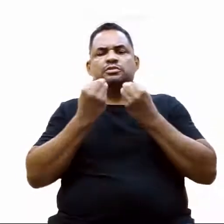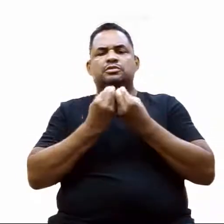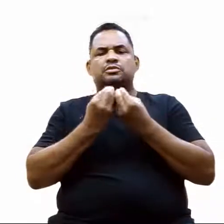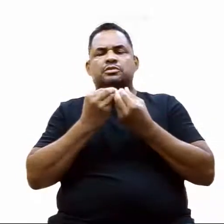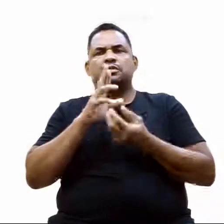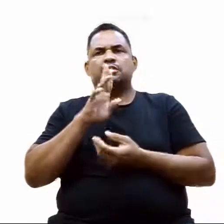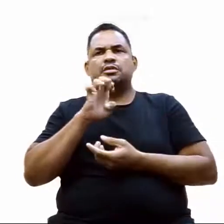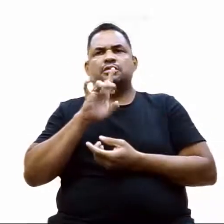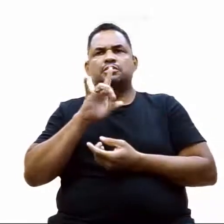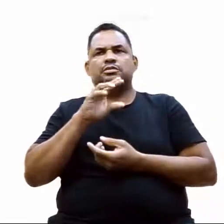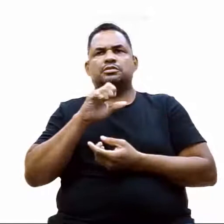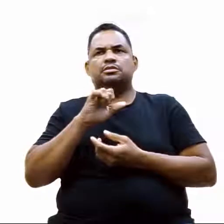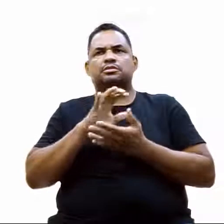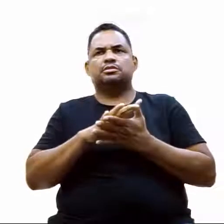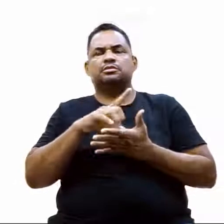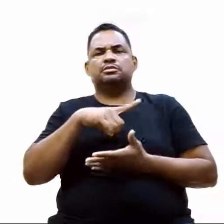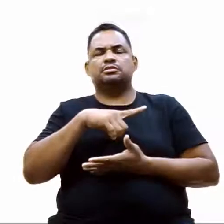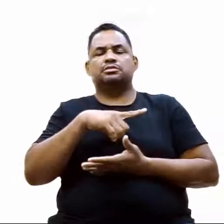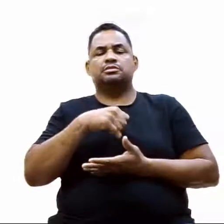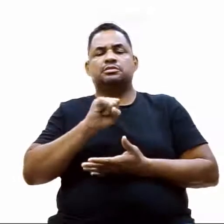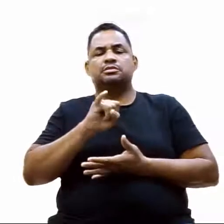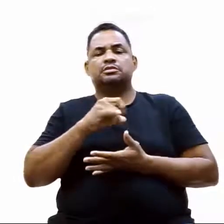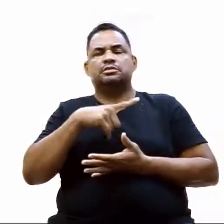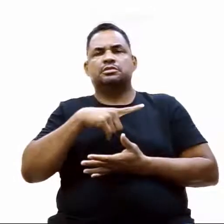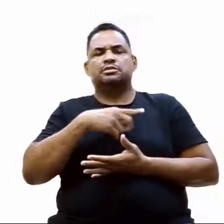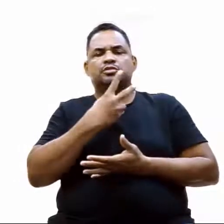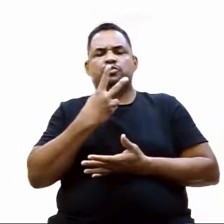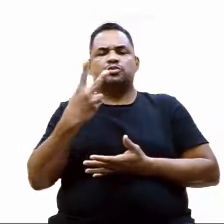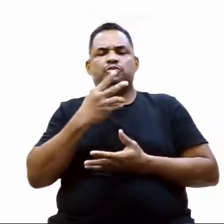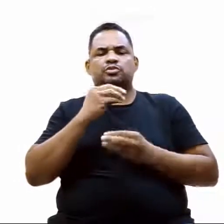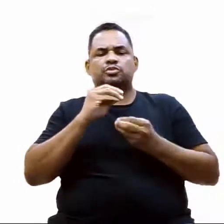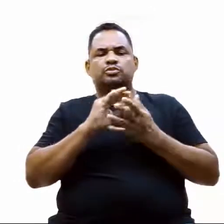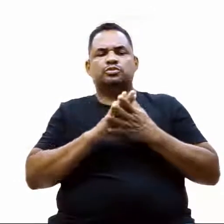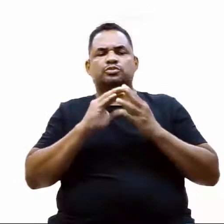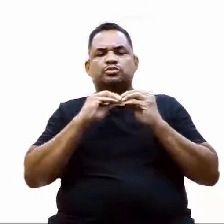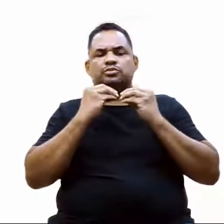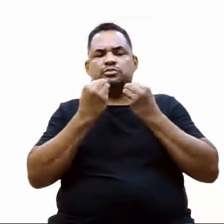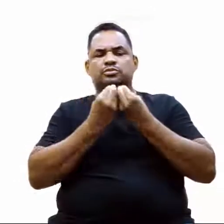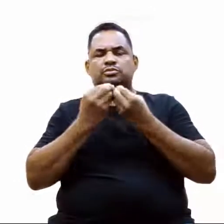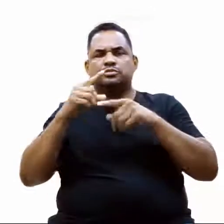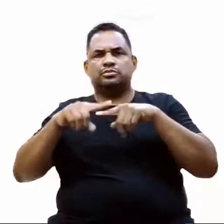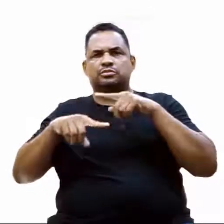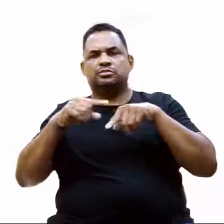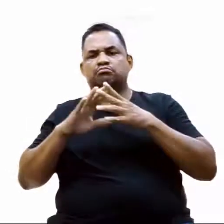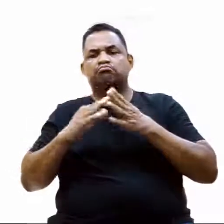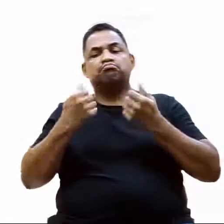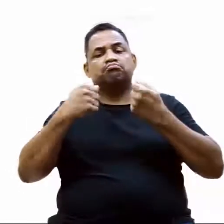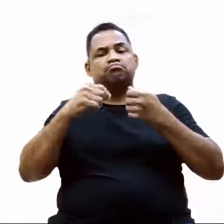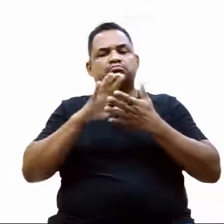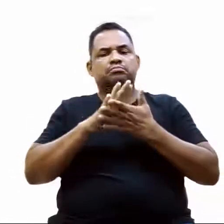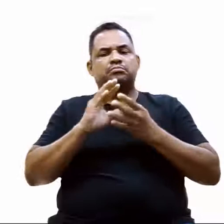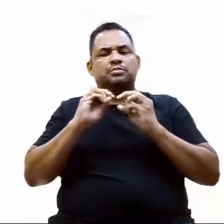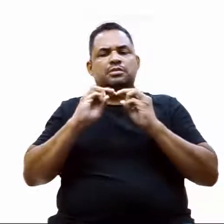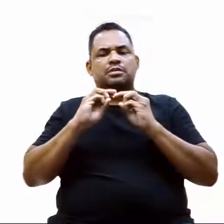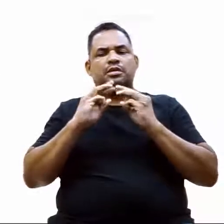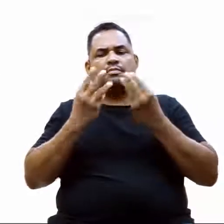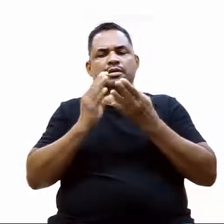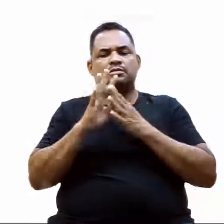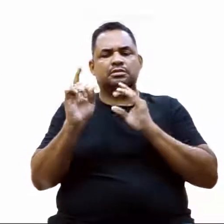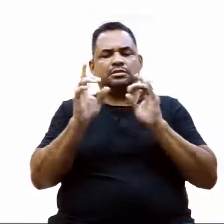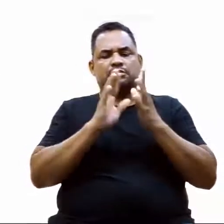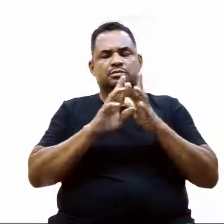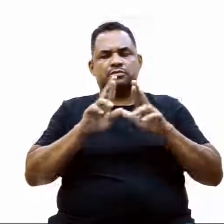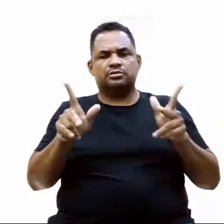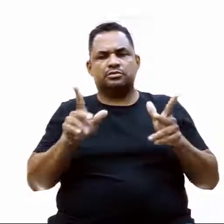você tivesse duas substâncias produtos, poderia ser que a massa dos produtos de cada uma fosse diferente, mas